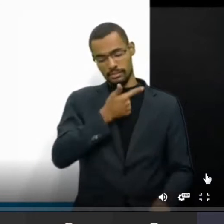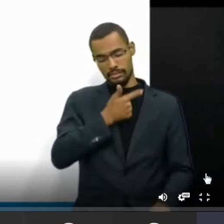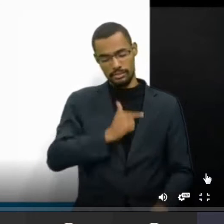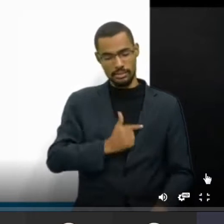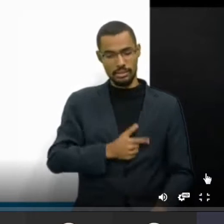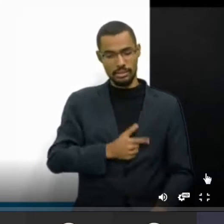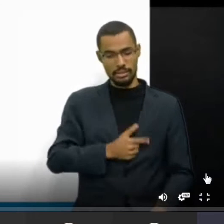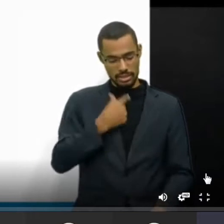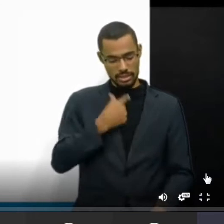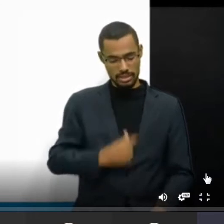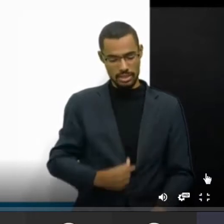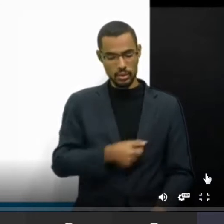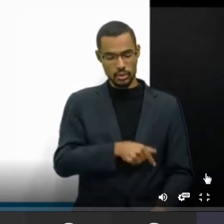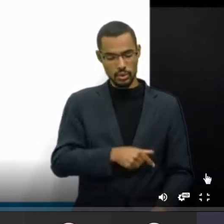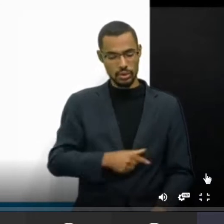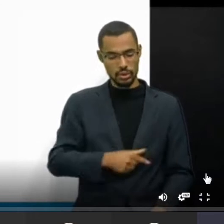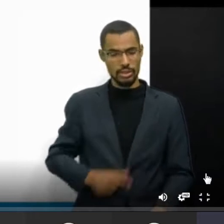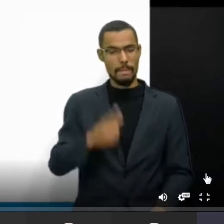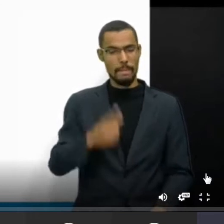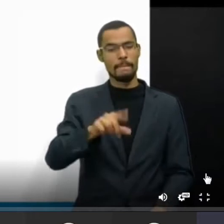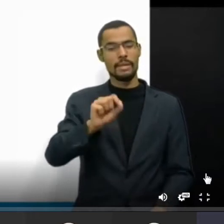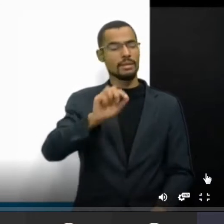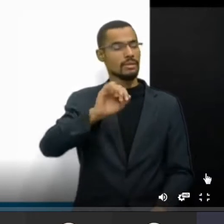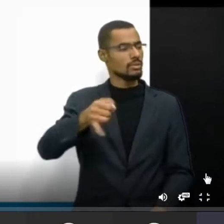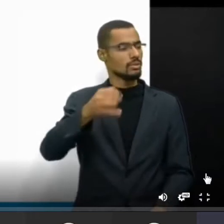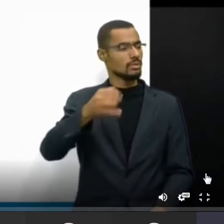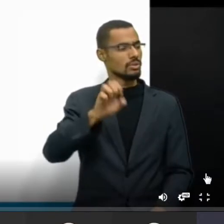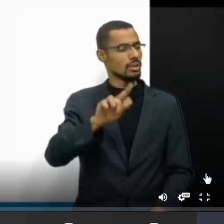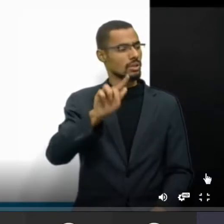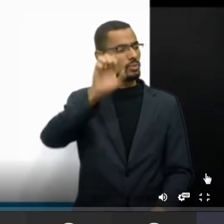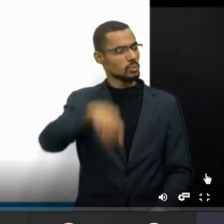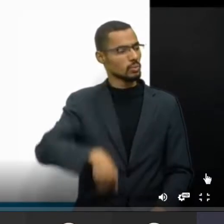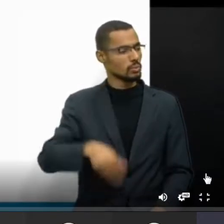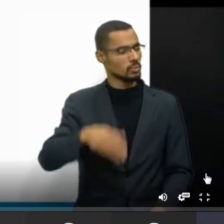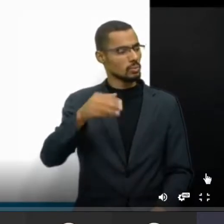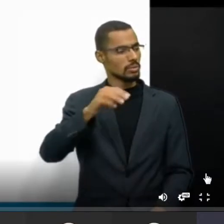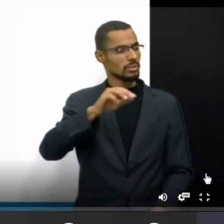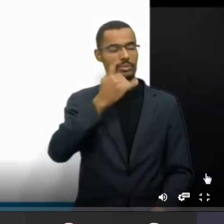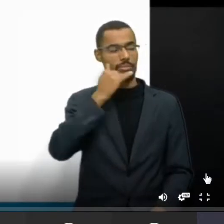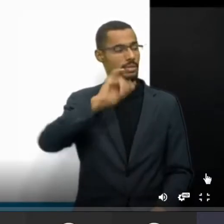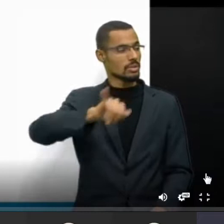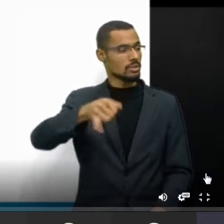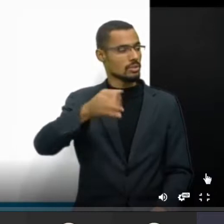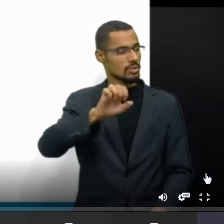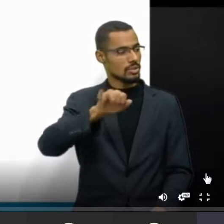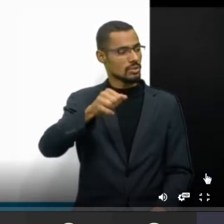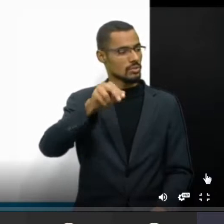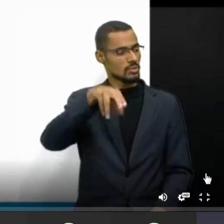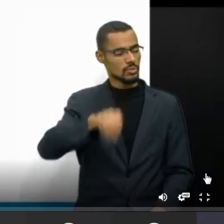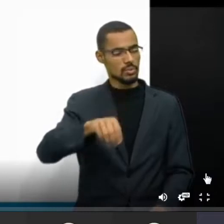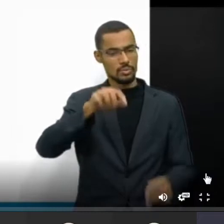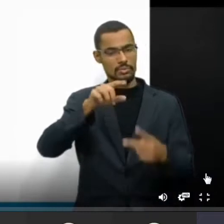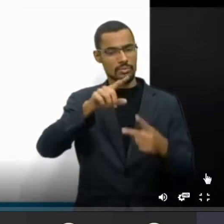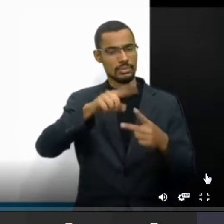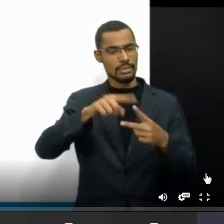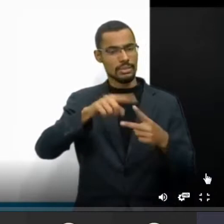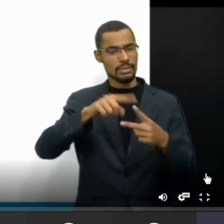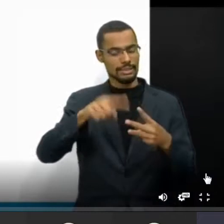delgado, que é o jejuno e o ilho. Então, o intestino delgado, ele possui 3